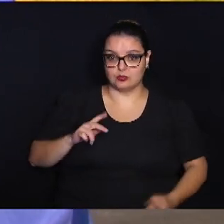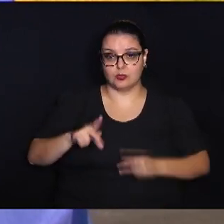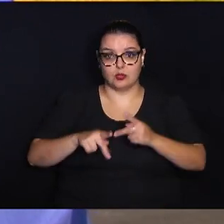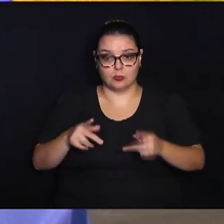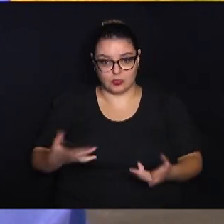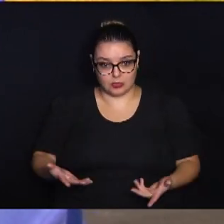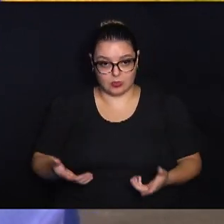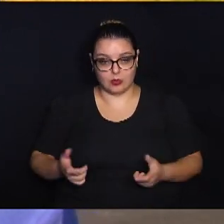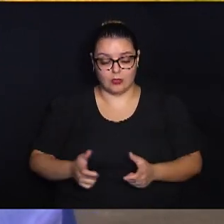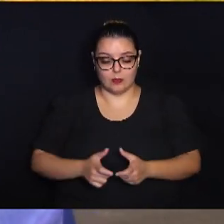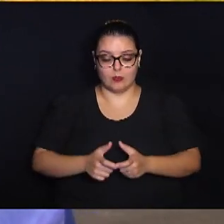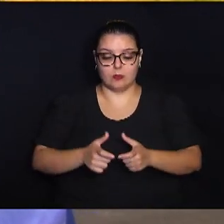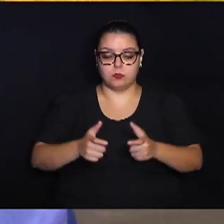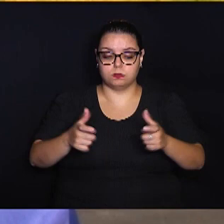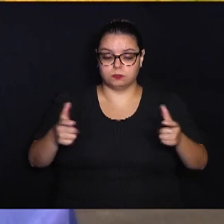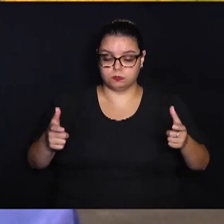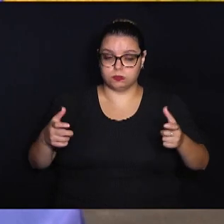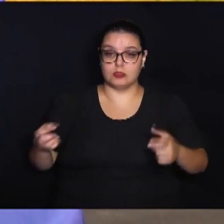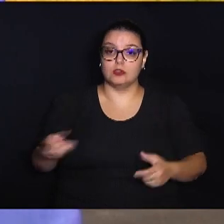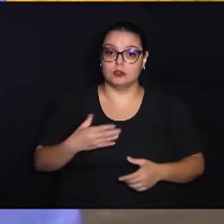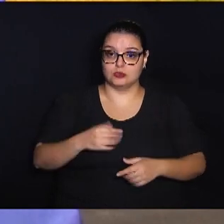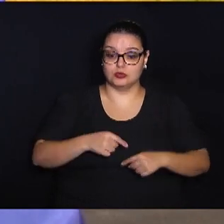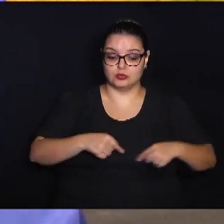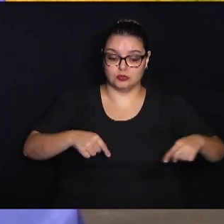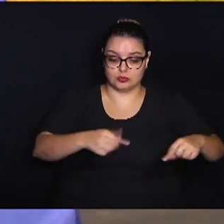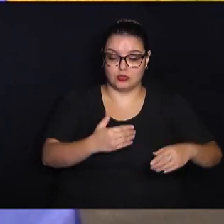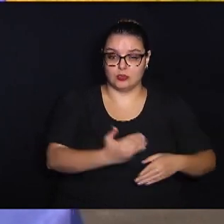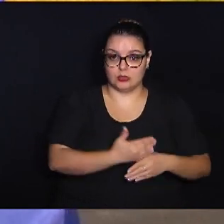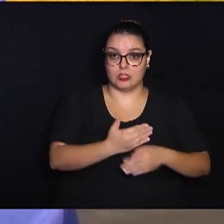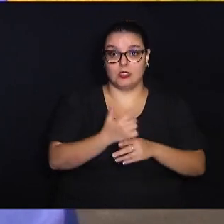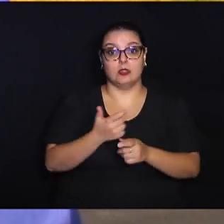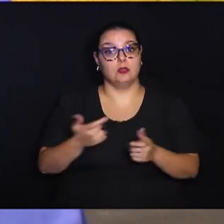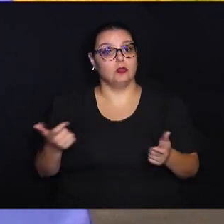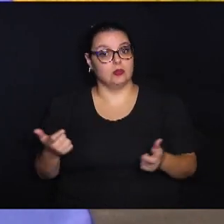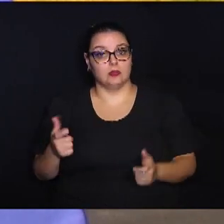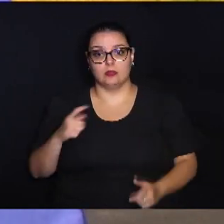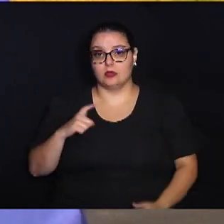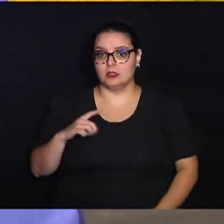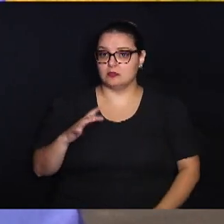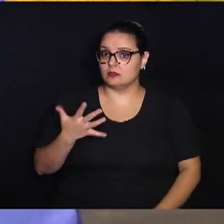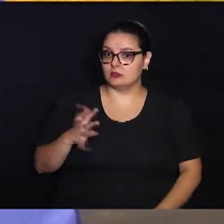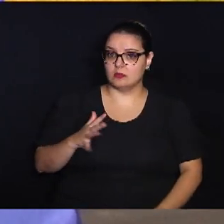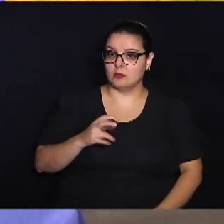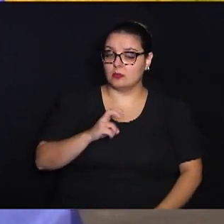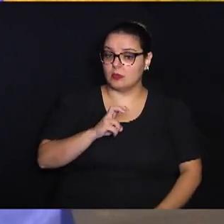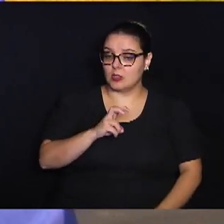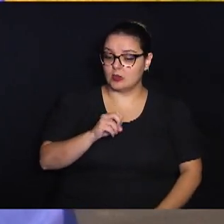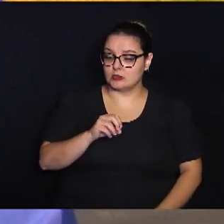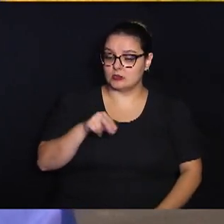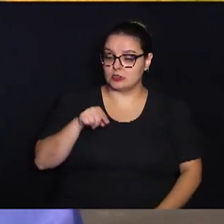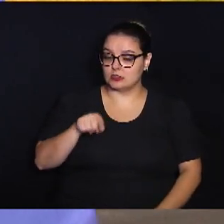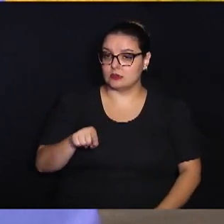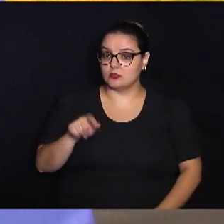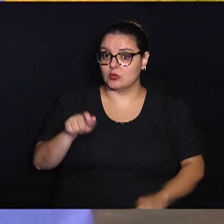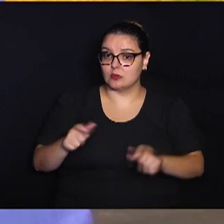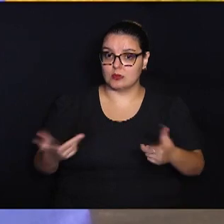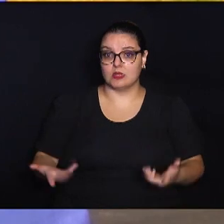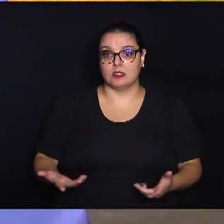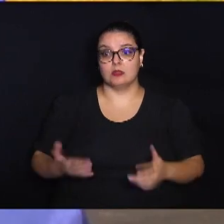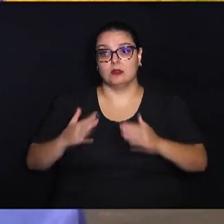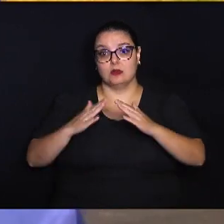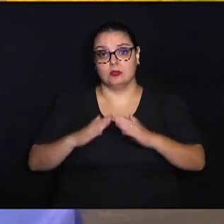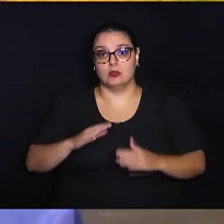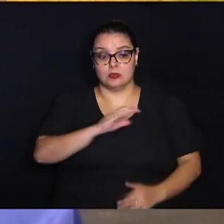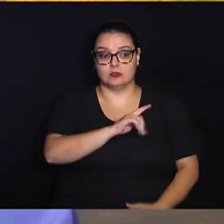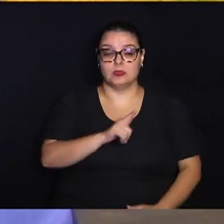prevê com os novos loteamentos é muito grande. Isso vai gerar em torno de mais de 50 mil pessoas que vão passar a morar na região do Campo